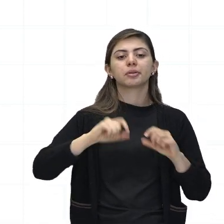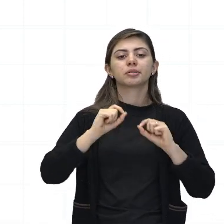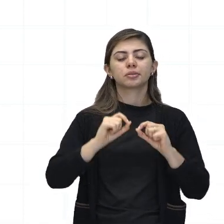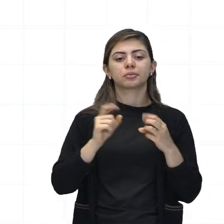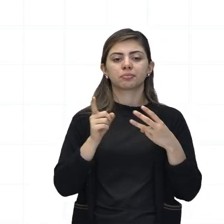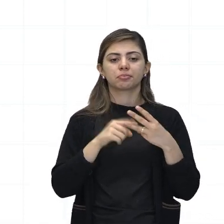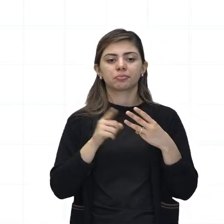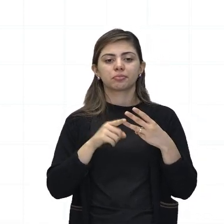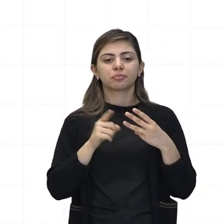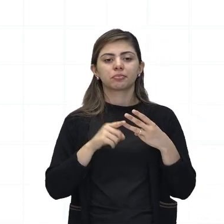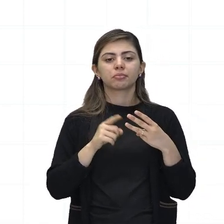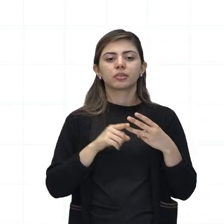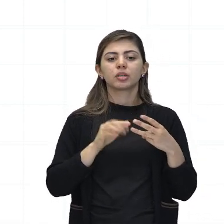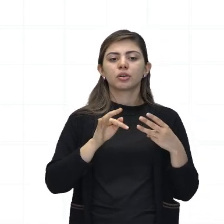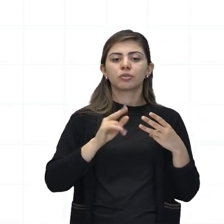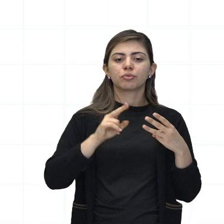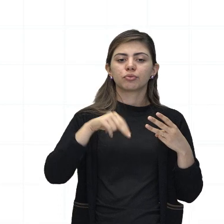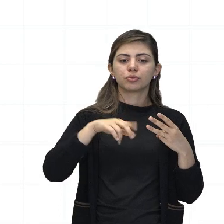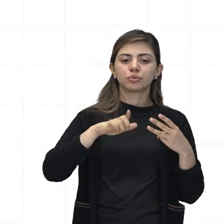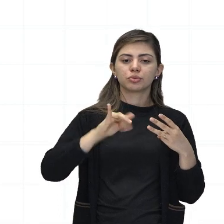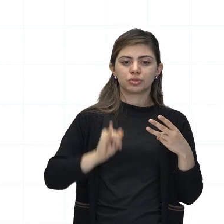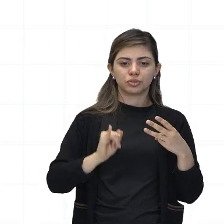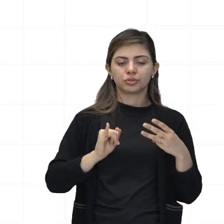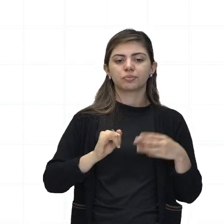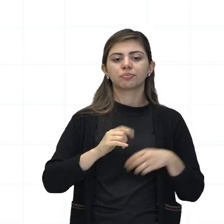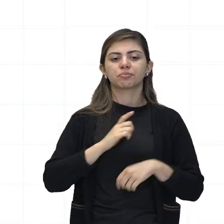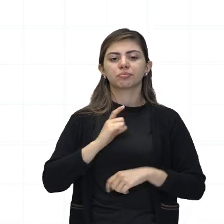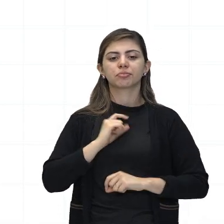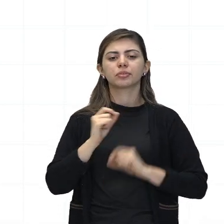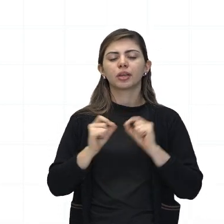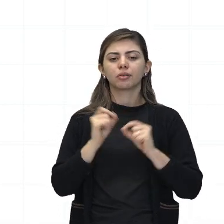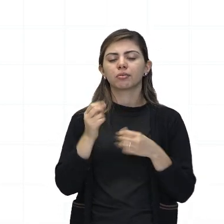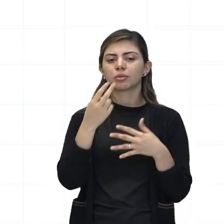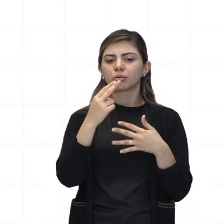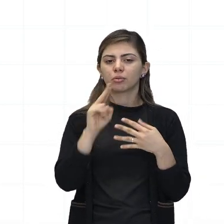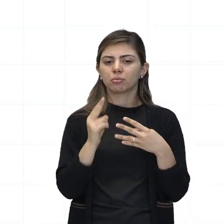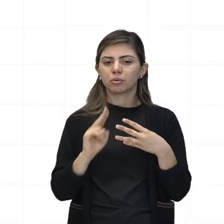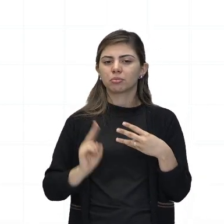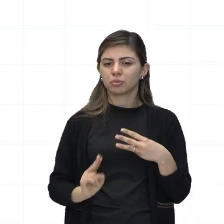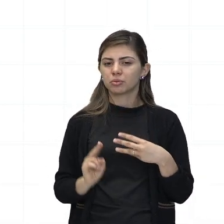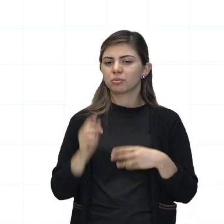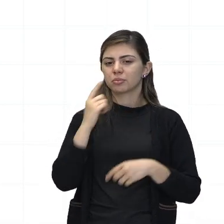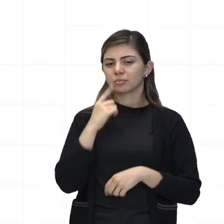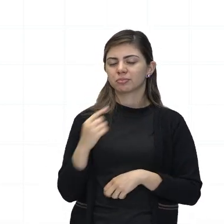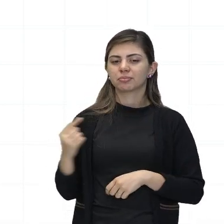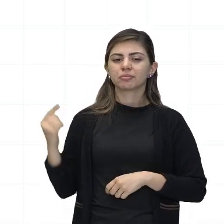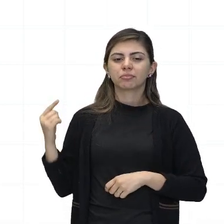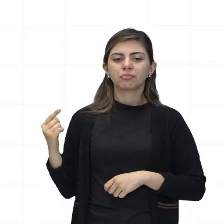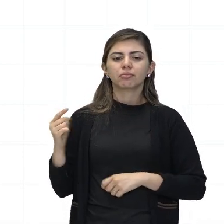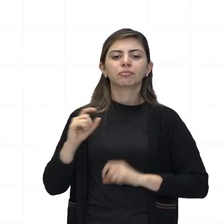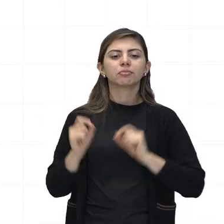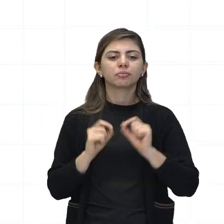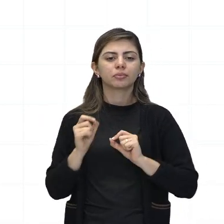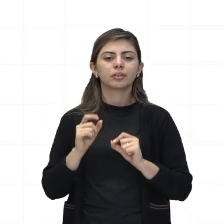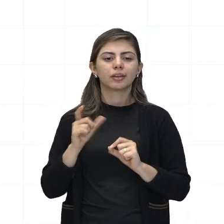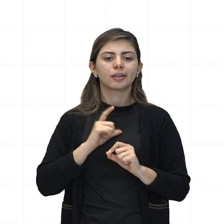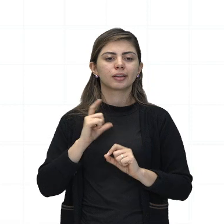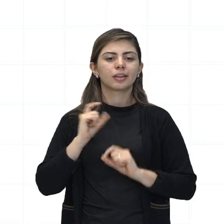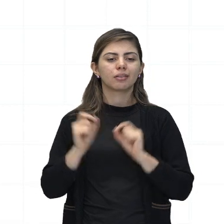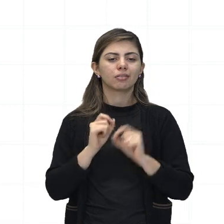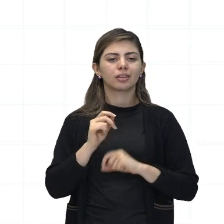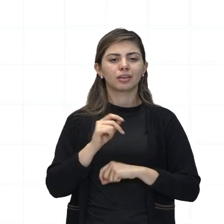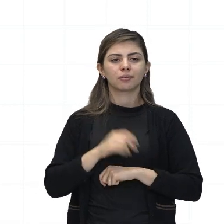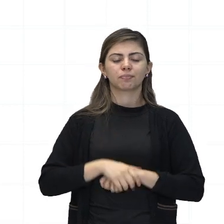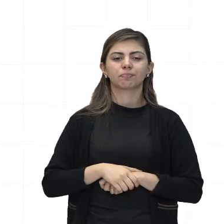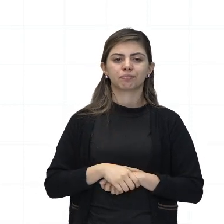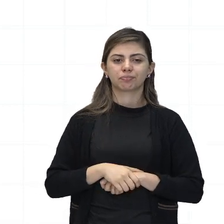fungi, organismos eucariontes, unicelulares ou multicelulares e que são